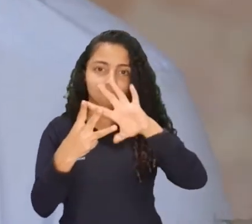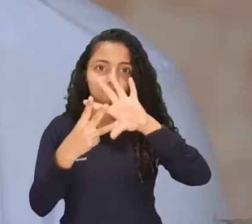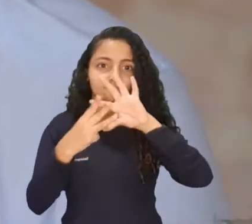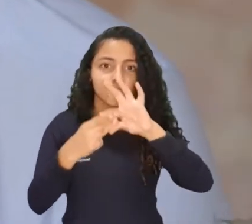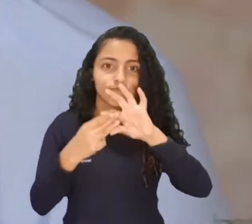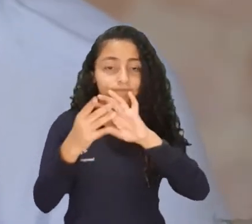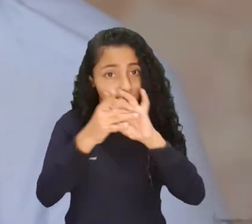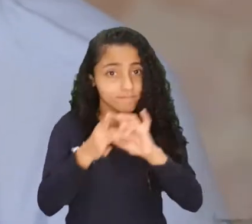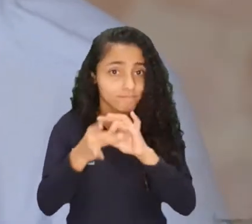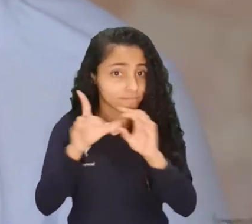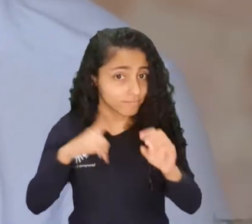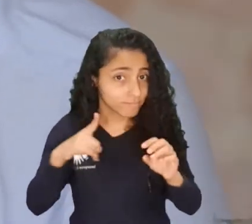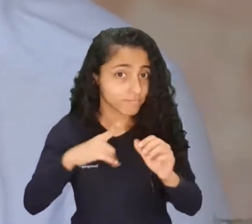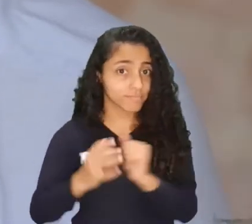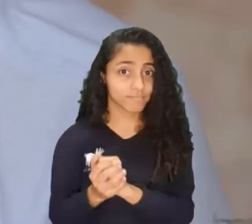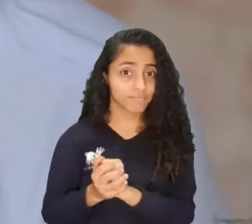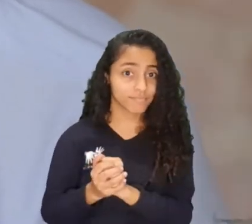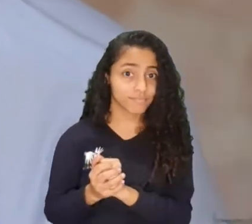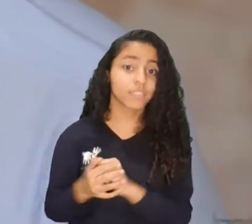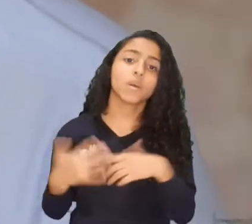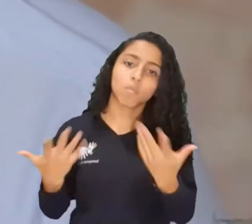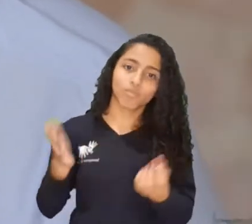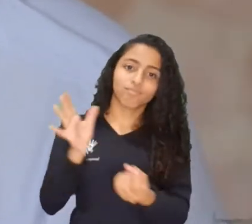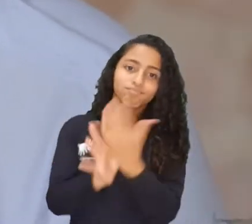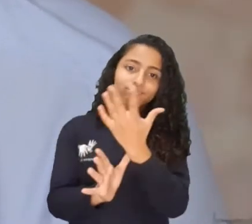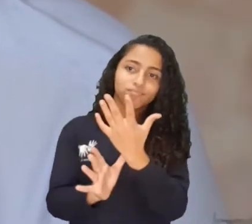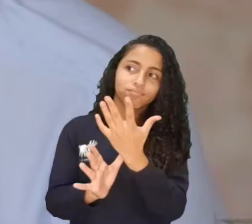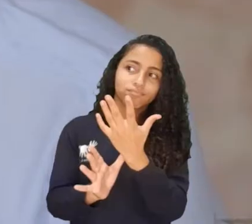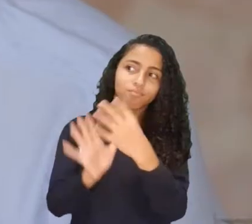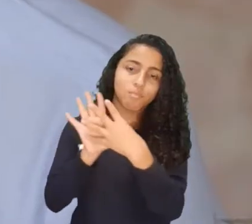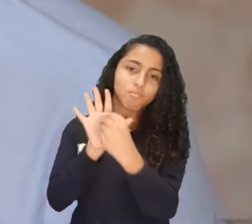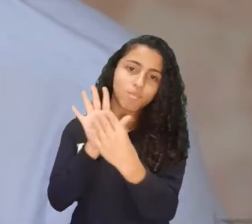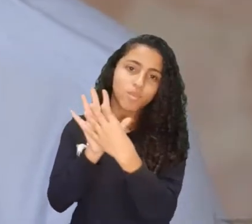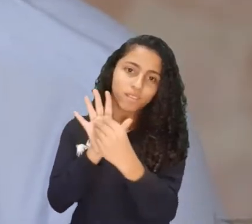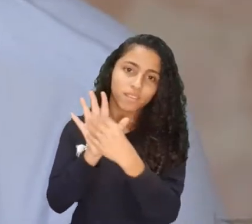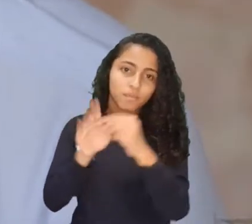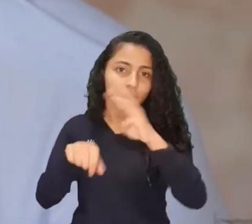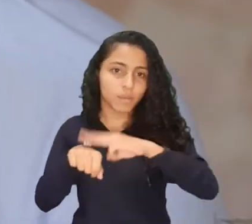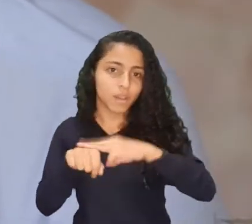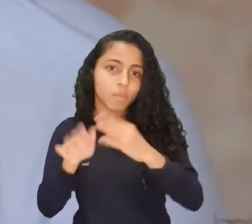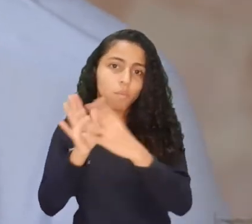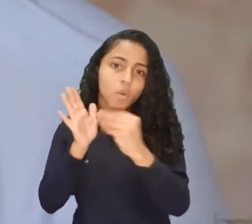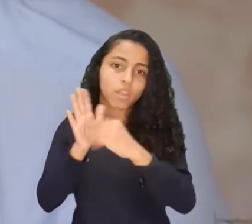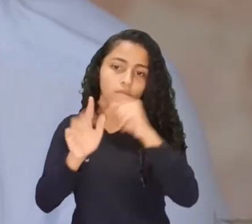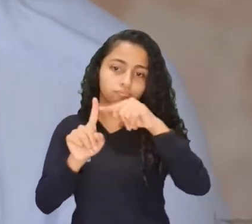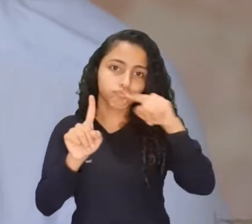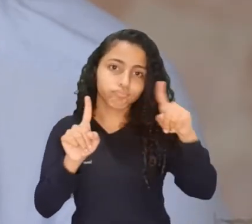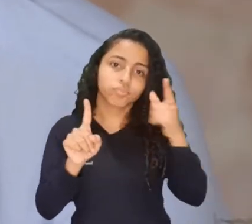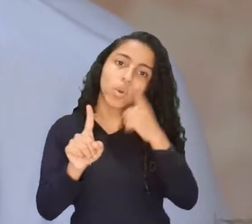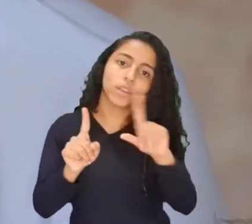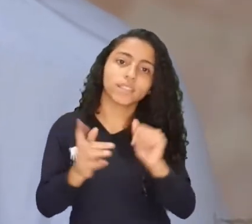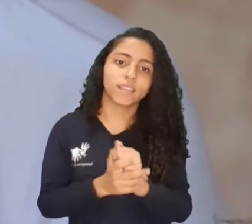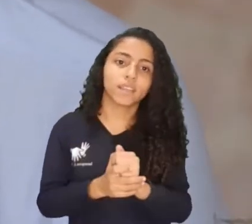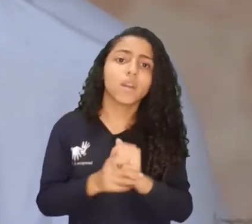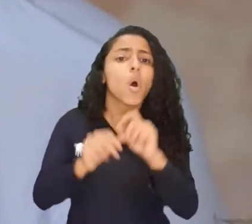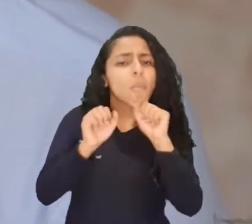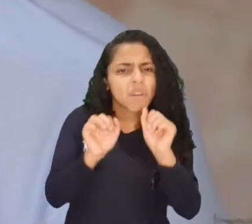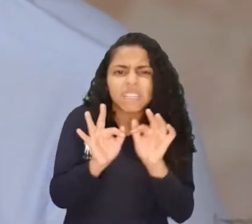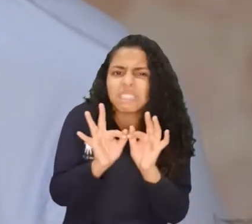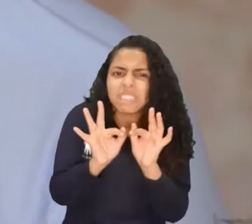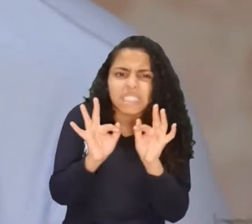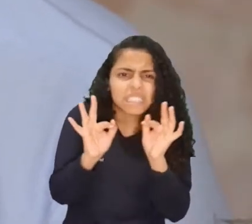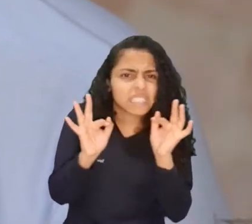disso é que eu posso criar um modelo estatístico ou matemático. Esses modelos podem ser bem simples, como, por